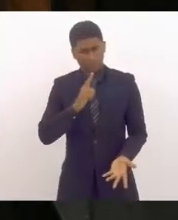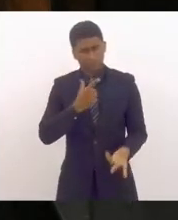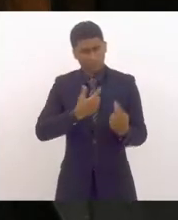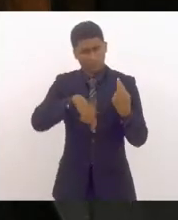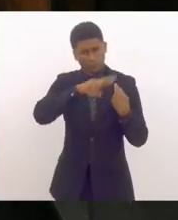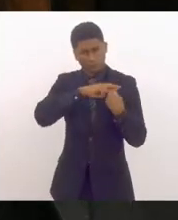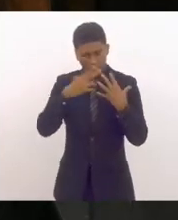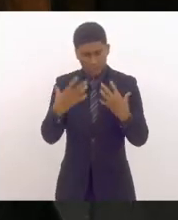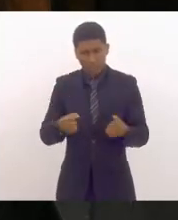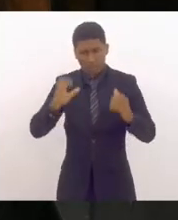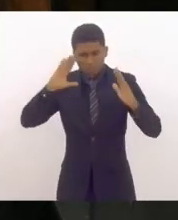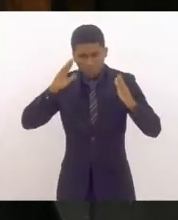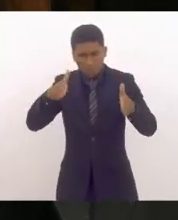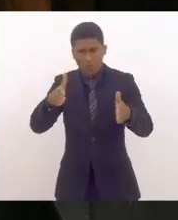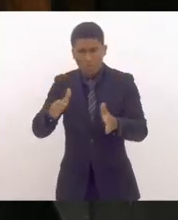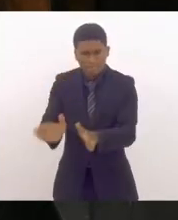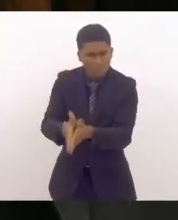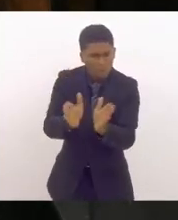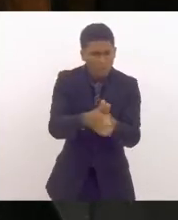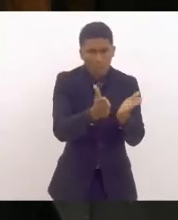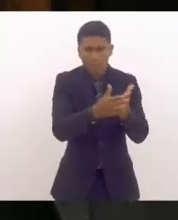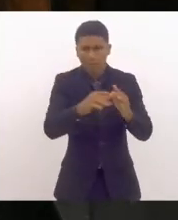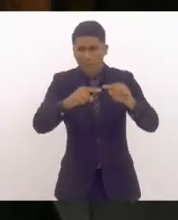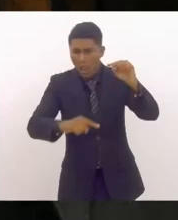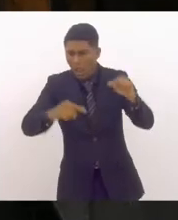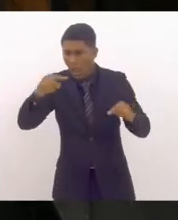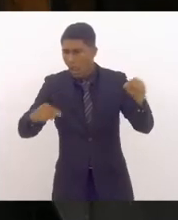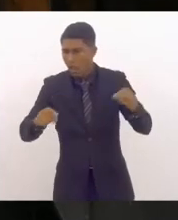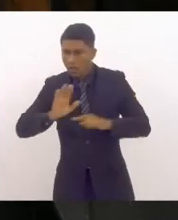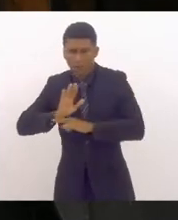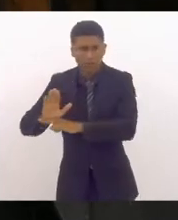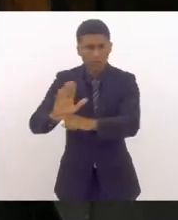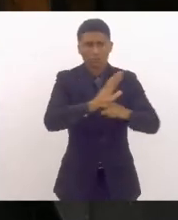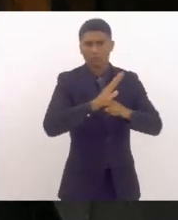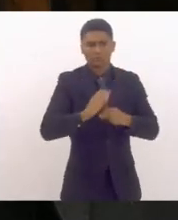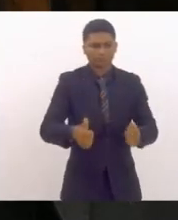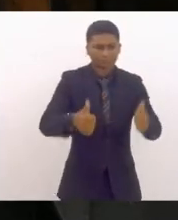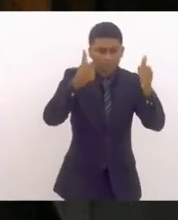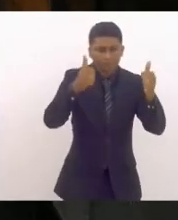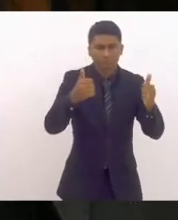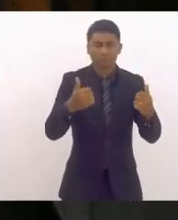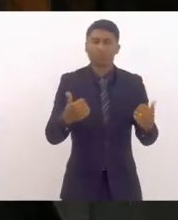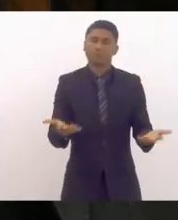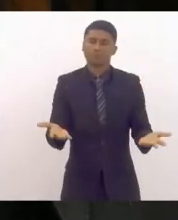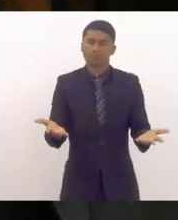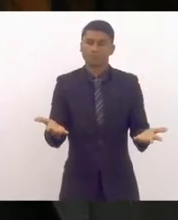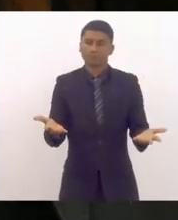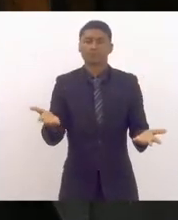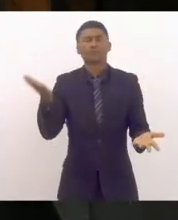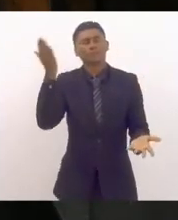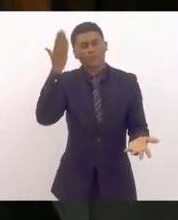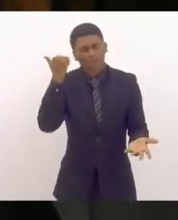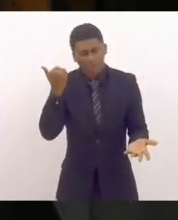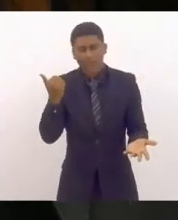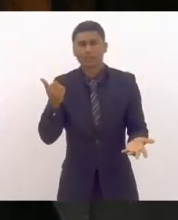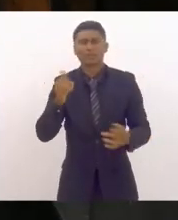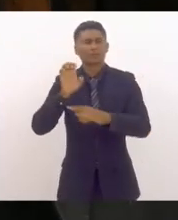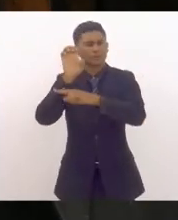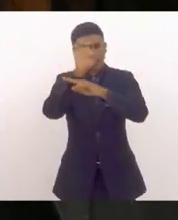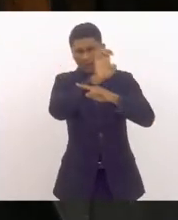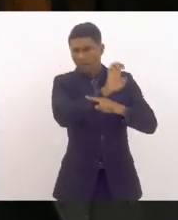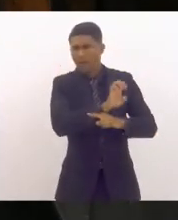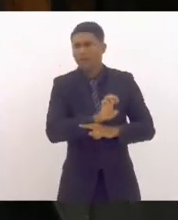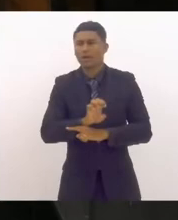pauta o enfrentamento da pobreza o enfrentamento da desigualdade primeira coisa nós estamos reconheço isso é difícil para todos os